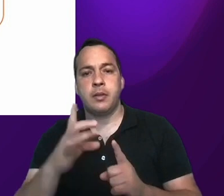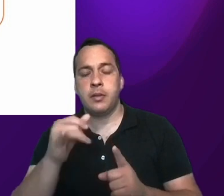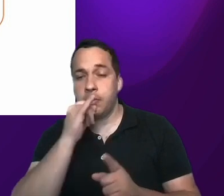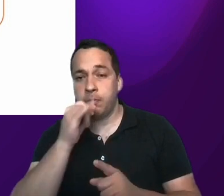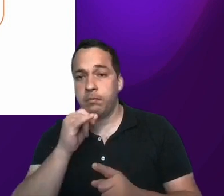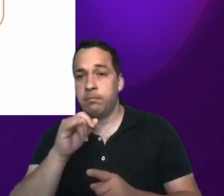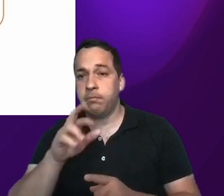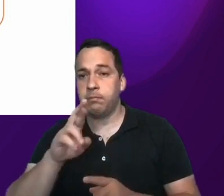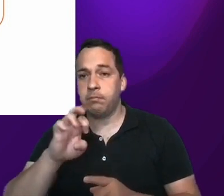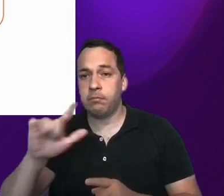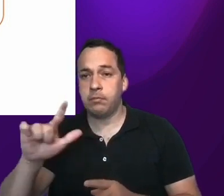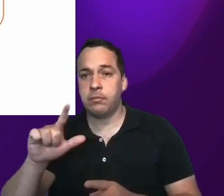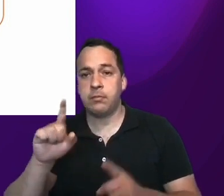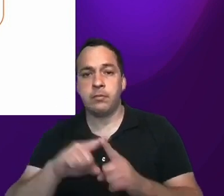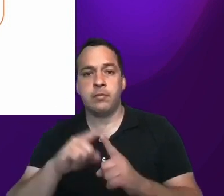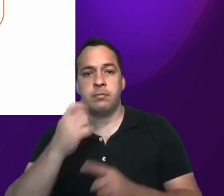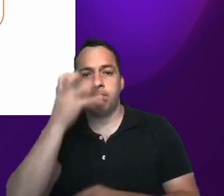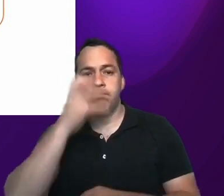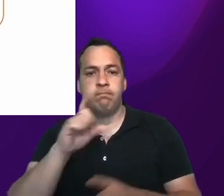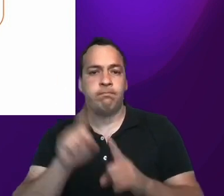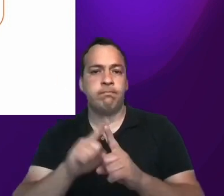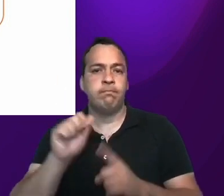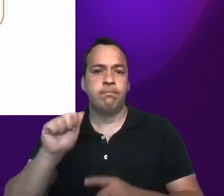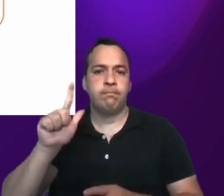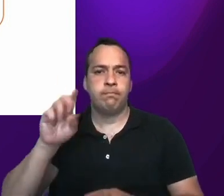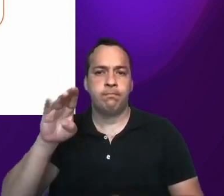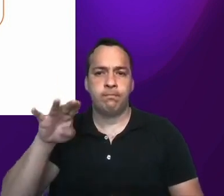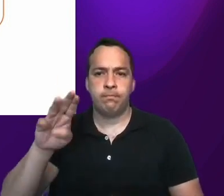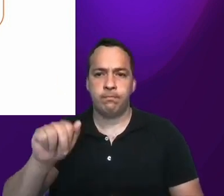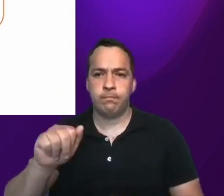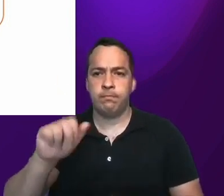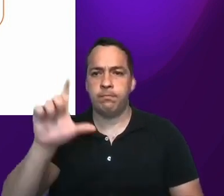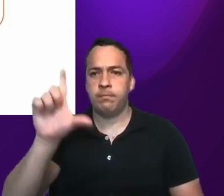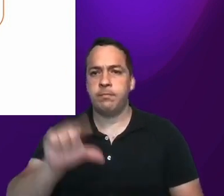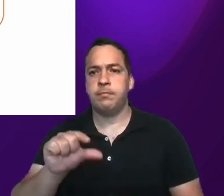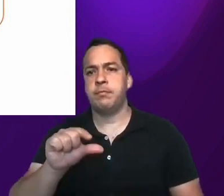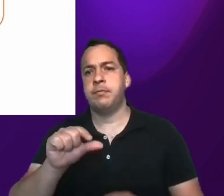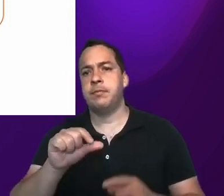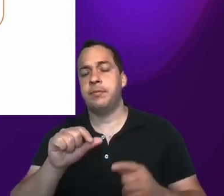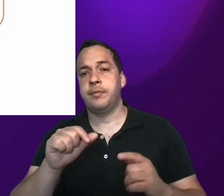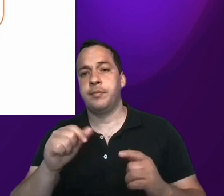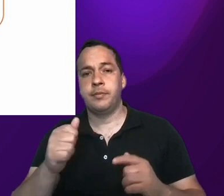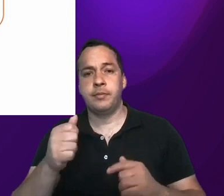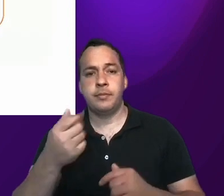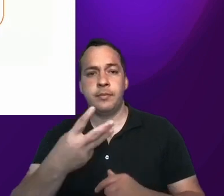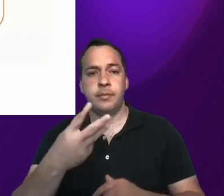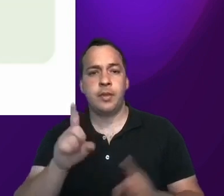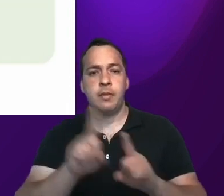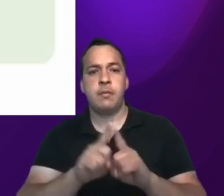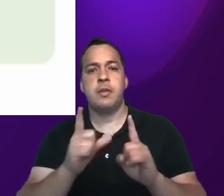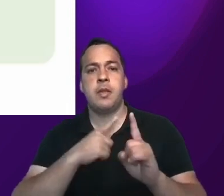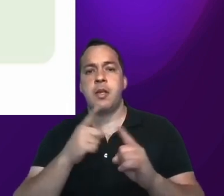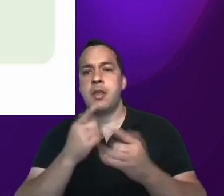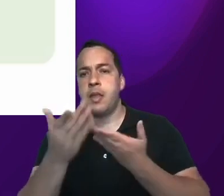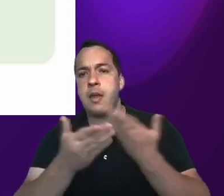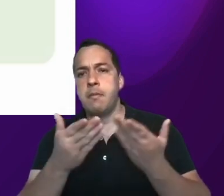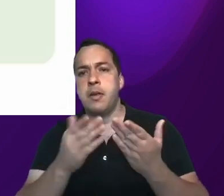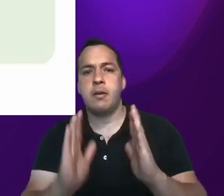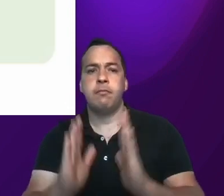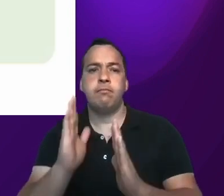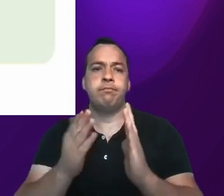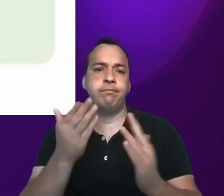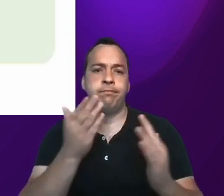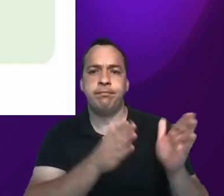albumina menor que 3, que estavam em terapia intermitente. Então,